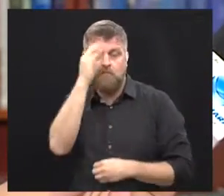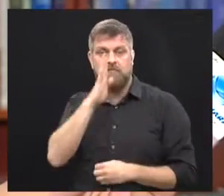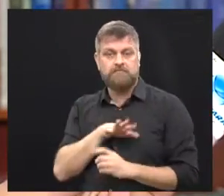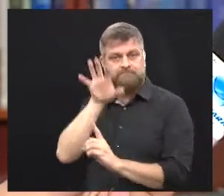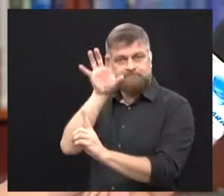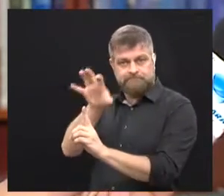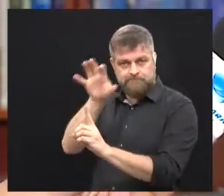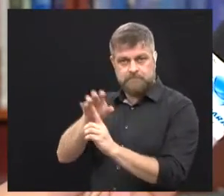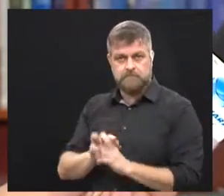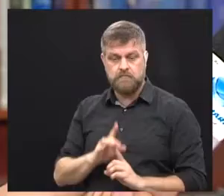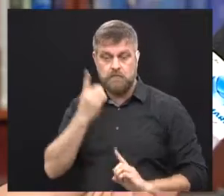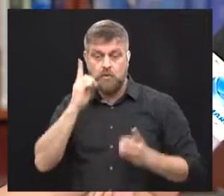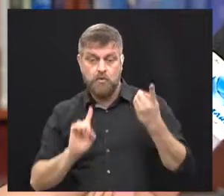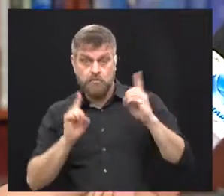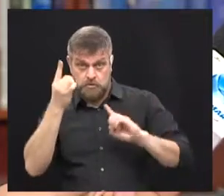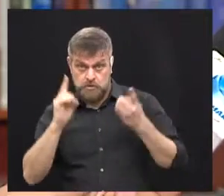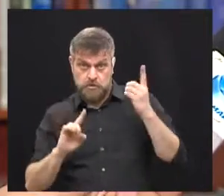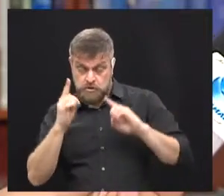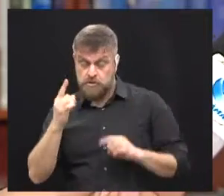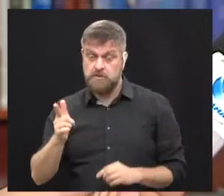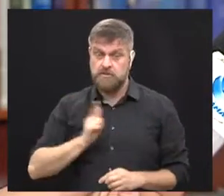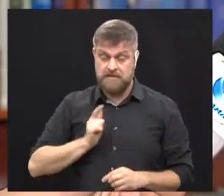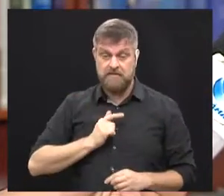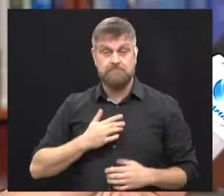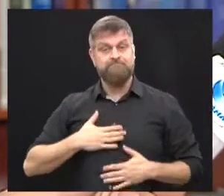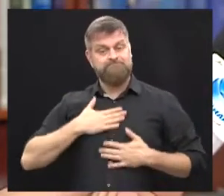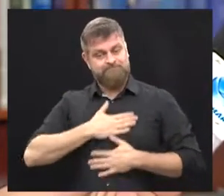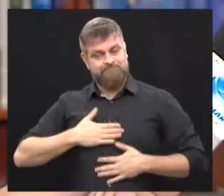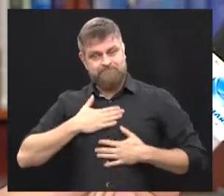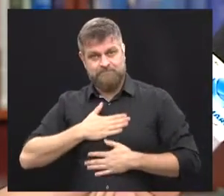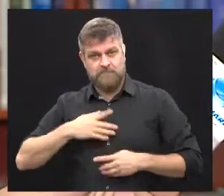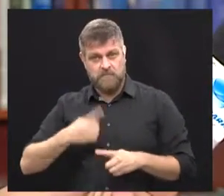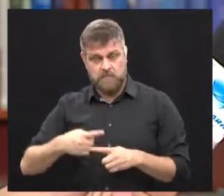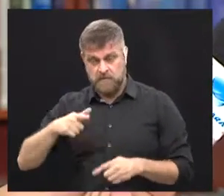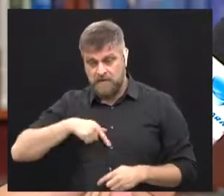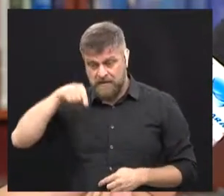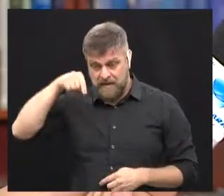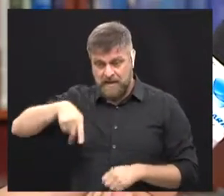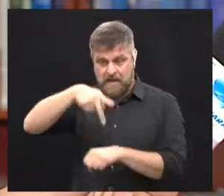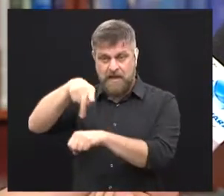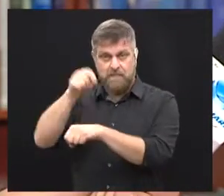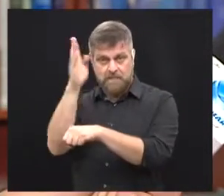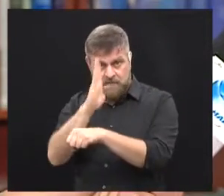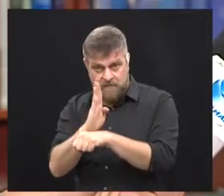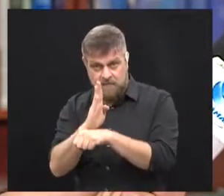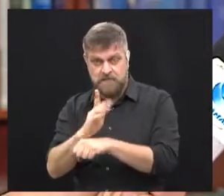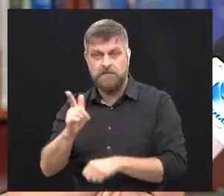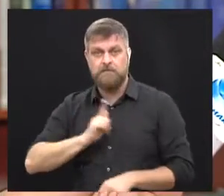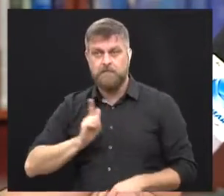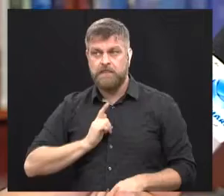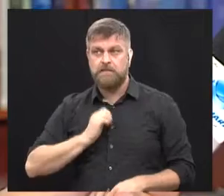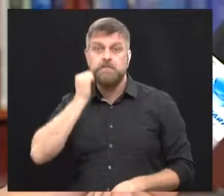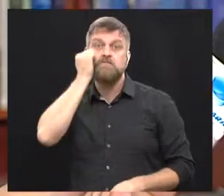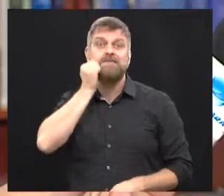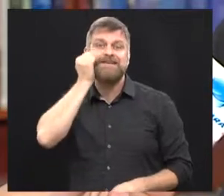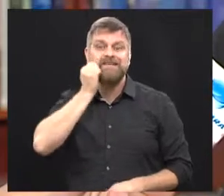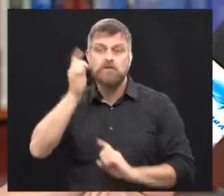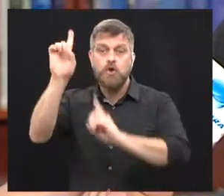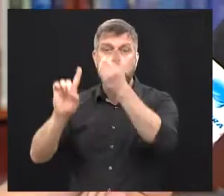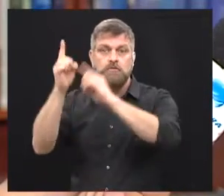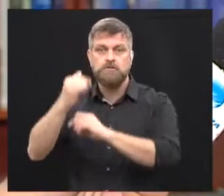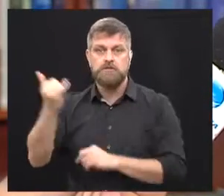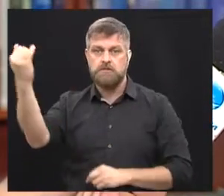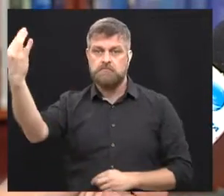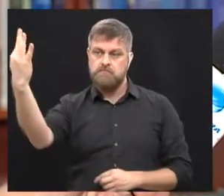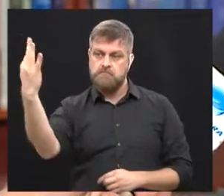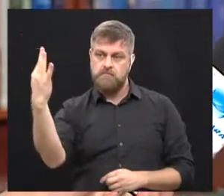estava, de certa forma, contente, porque, inclusive, recebeu aqui no país, Bolsonaro recebeu os senadores chilenos para poder